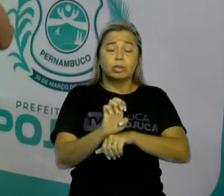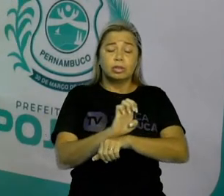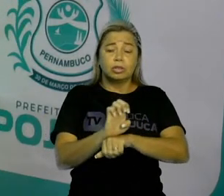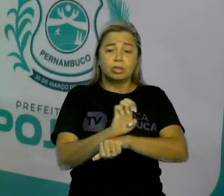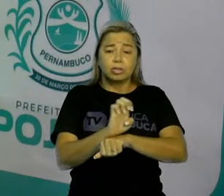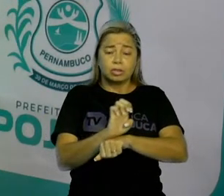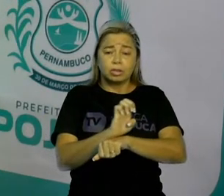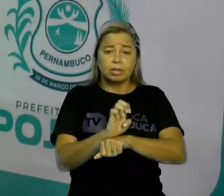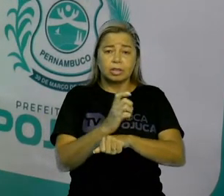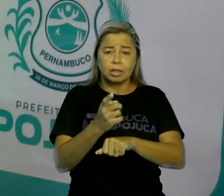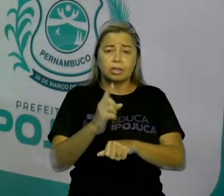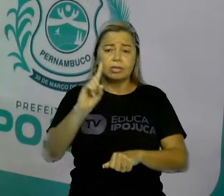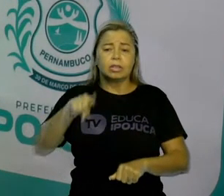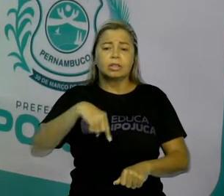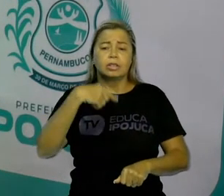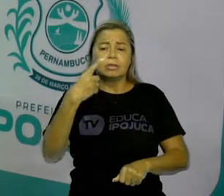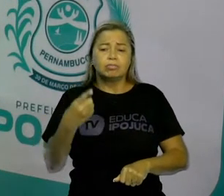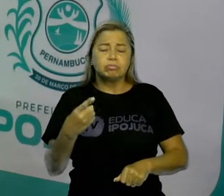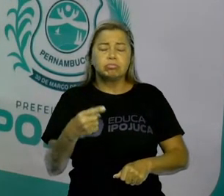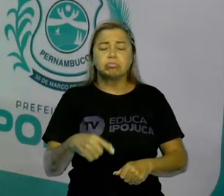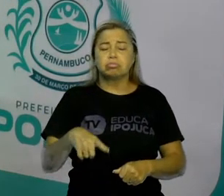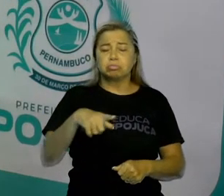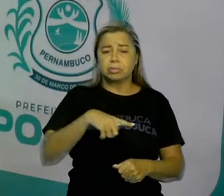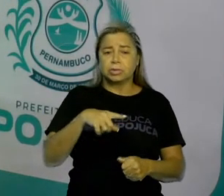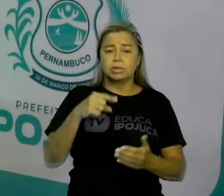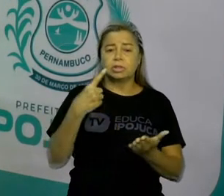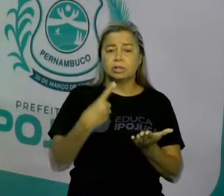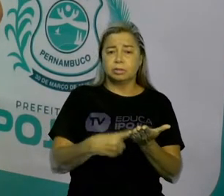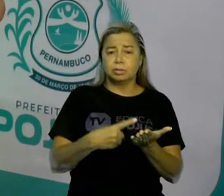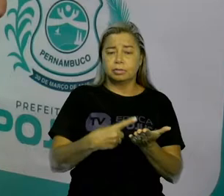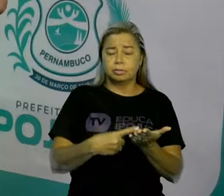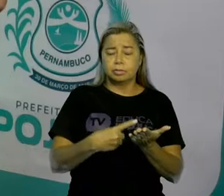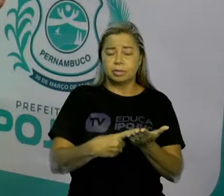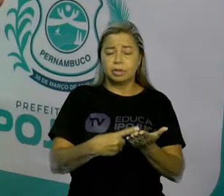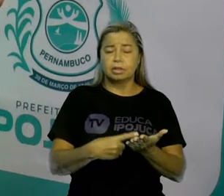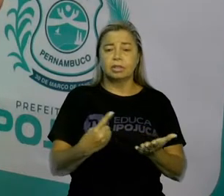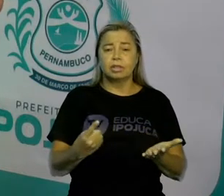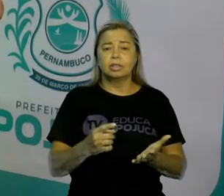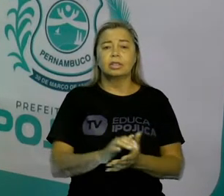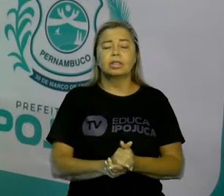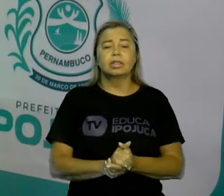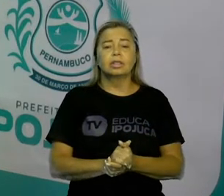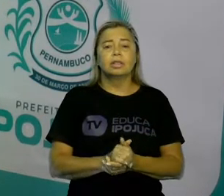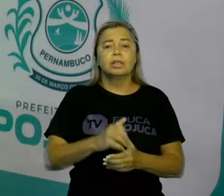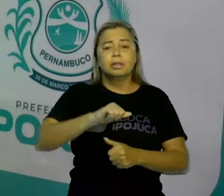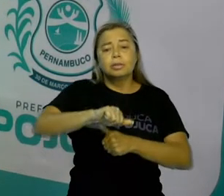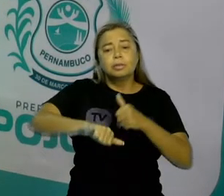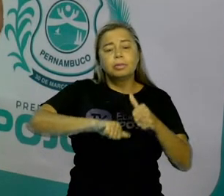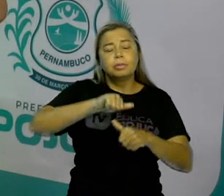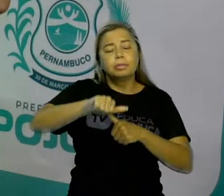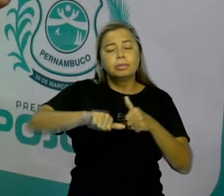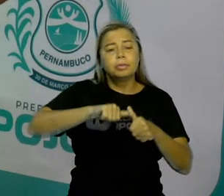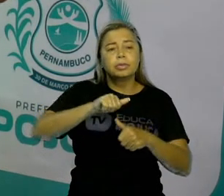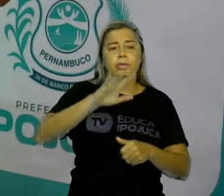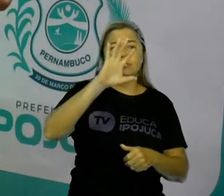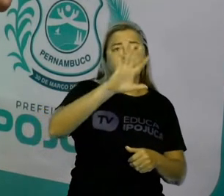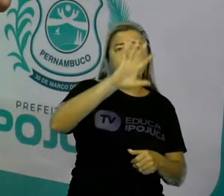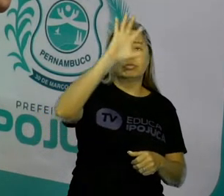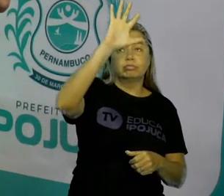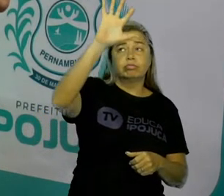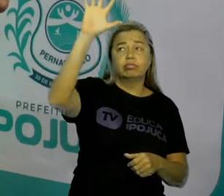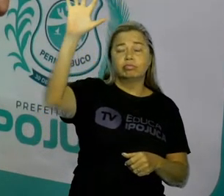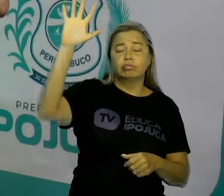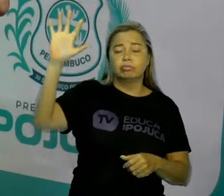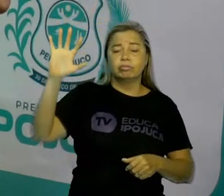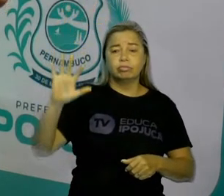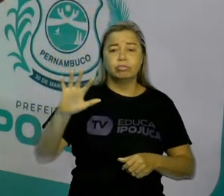também outros traços, se é que você entende que vai de região para região. Os povos indígenas